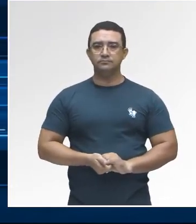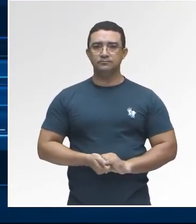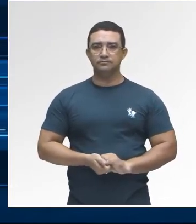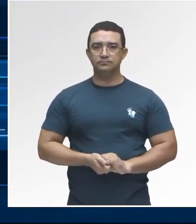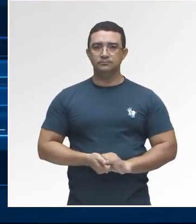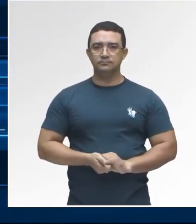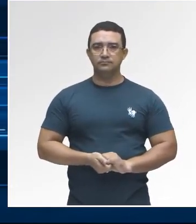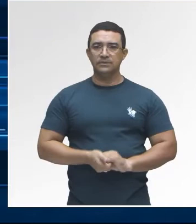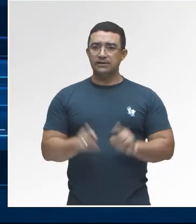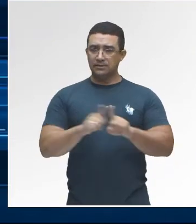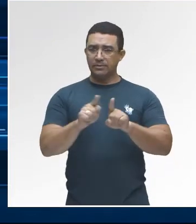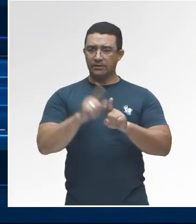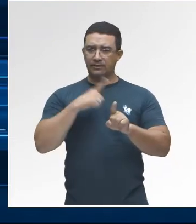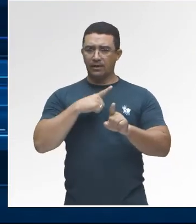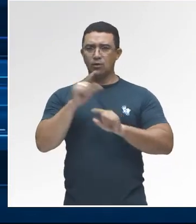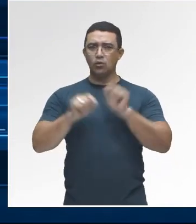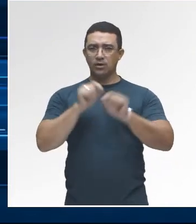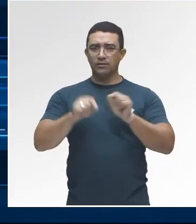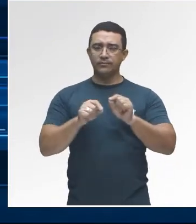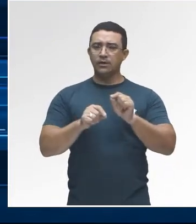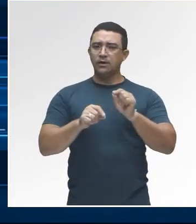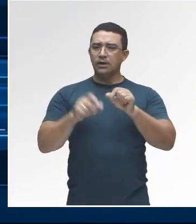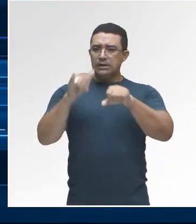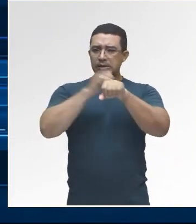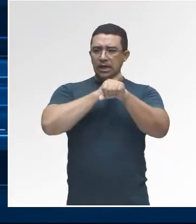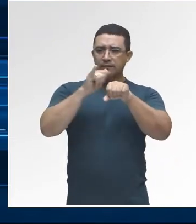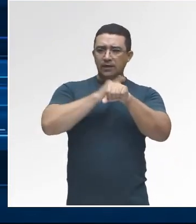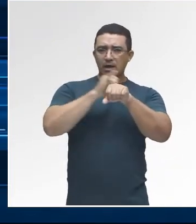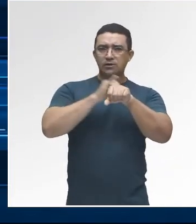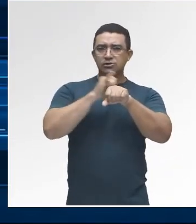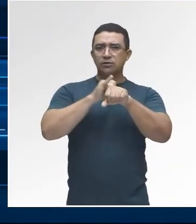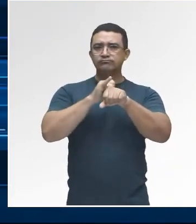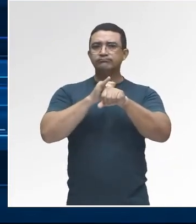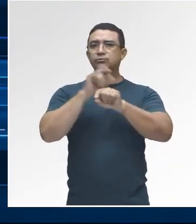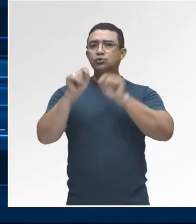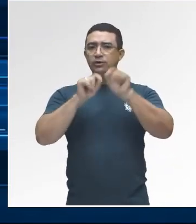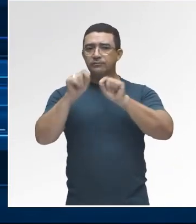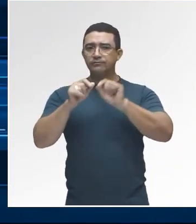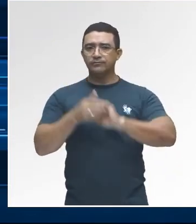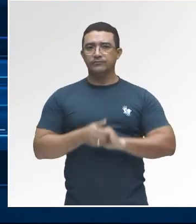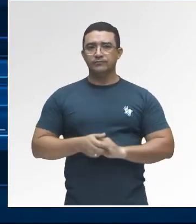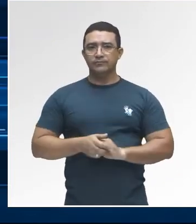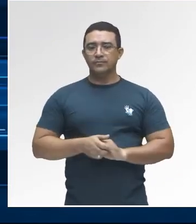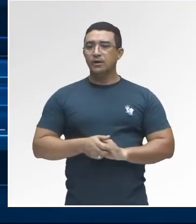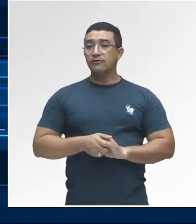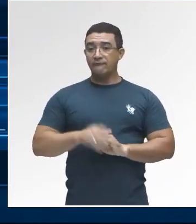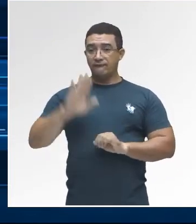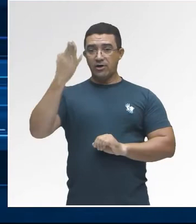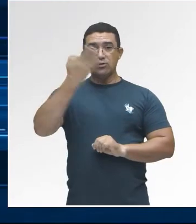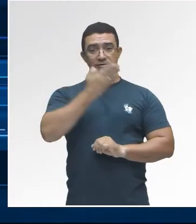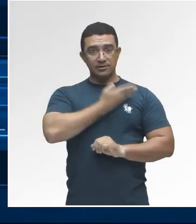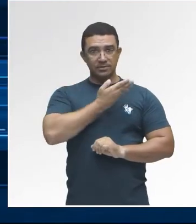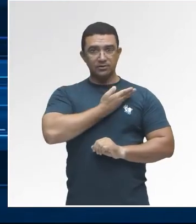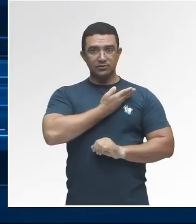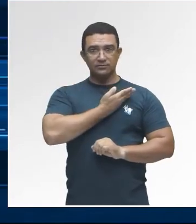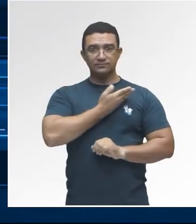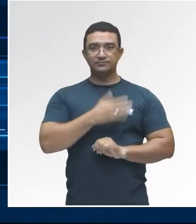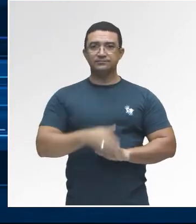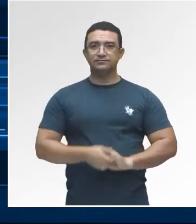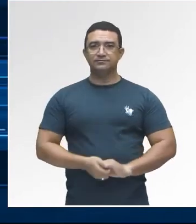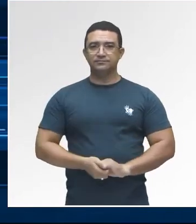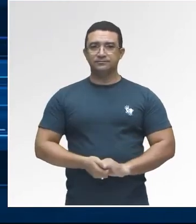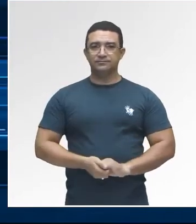Nós temos ainda, people, as estratégias quais, que eu já tinha até comentado para vocês, ó. Cognate words,